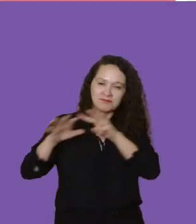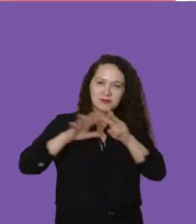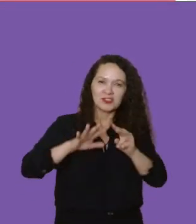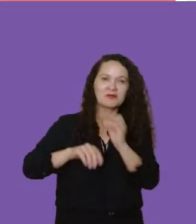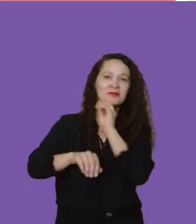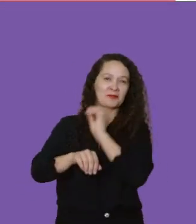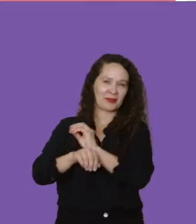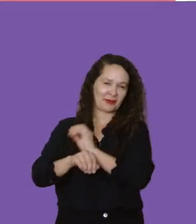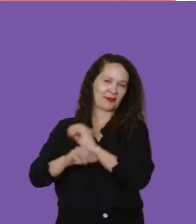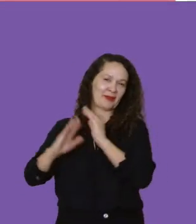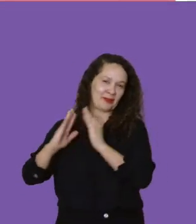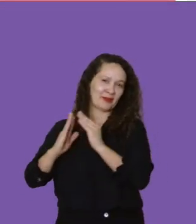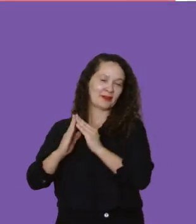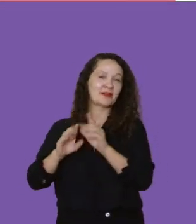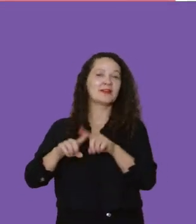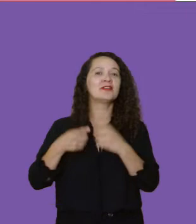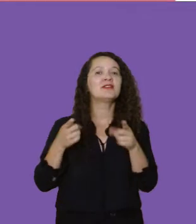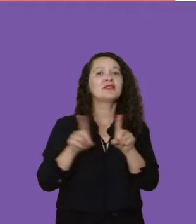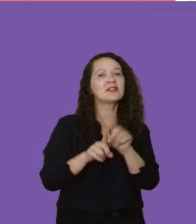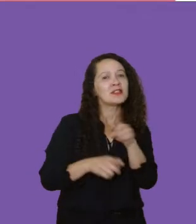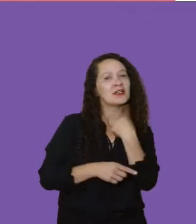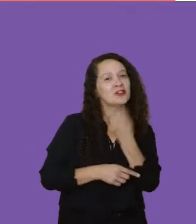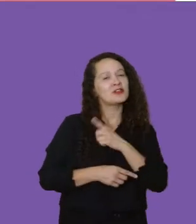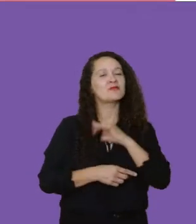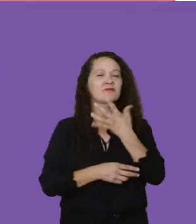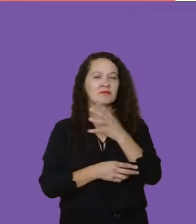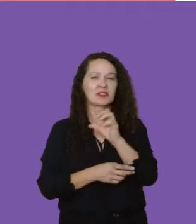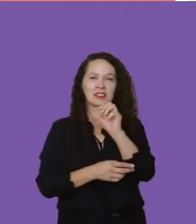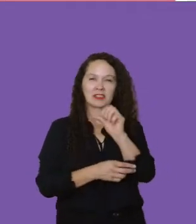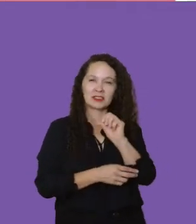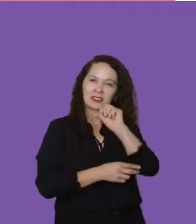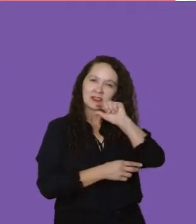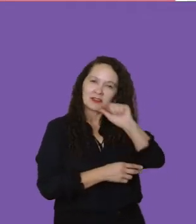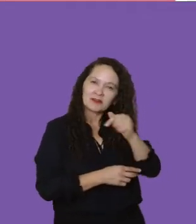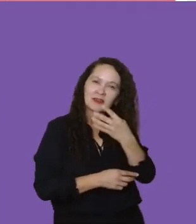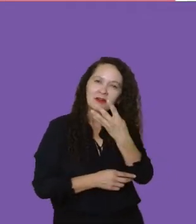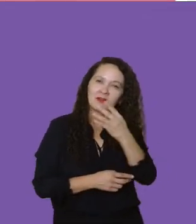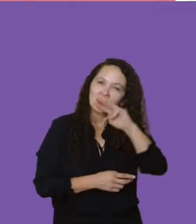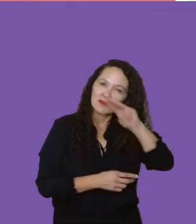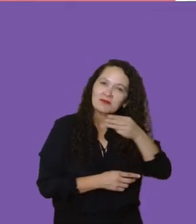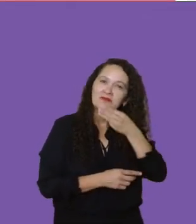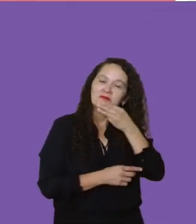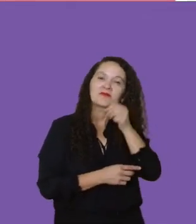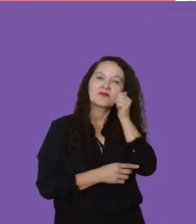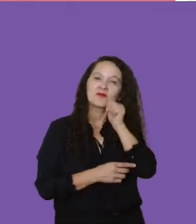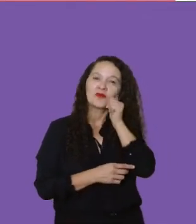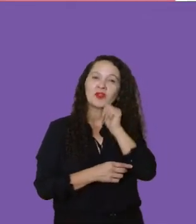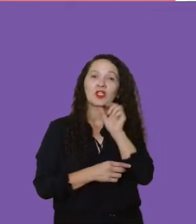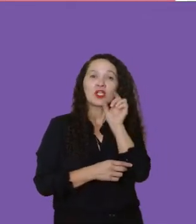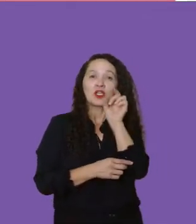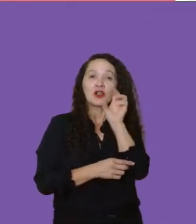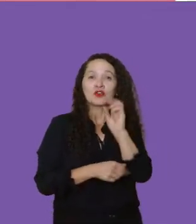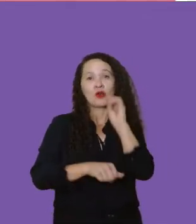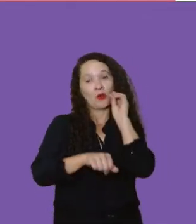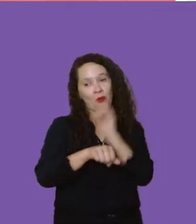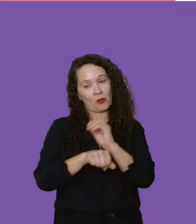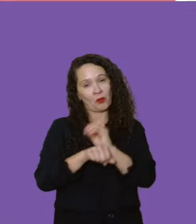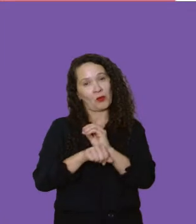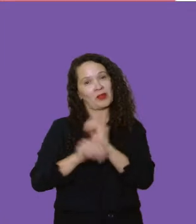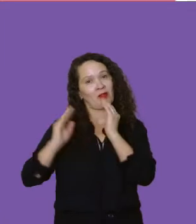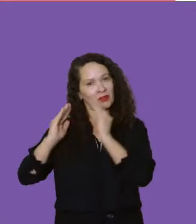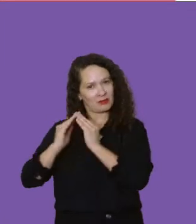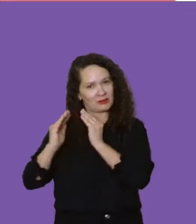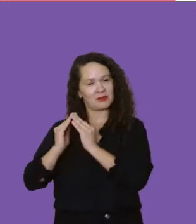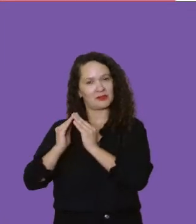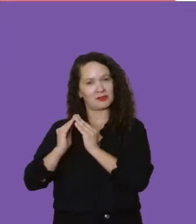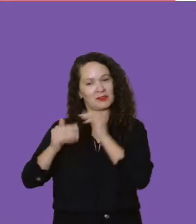afazeres domésticos. Além disso, a gente tem cerca de 6,4 milhões de mulheres que se dedicam exclusivamente aos